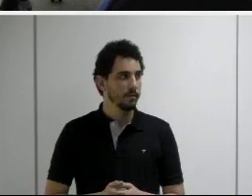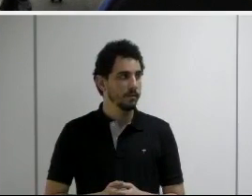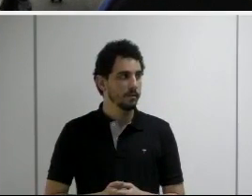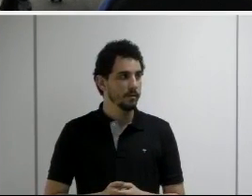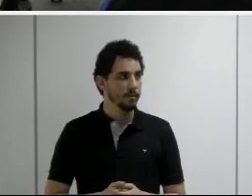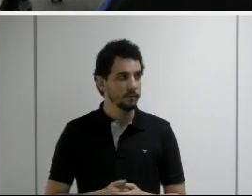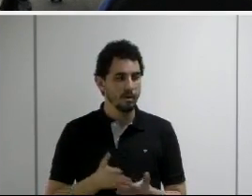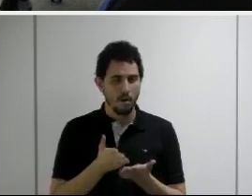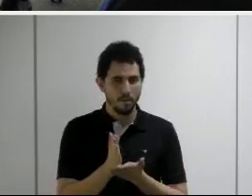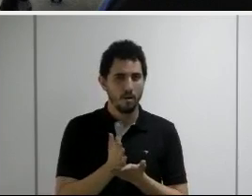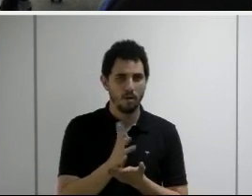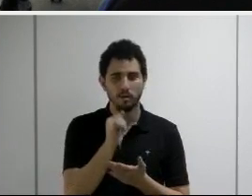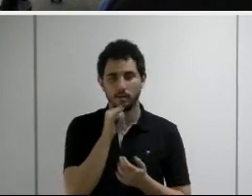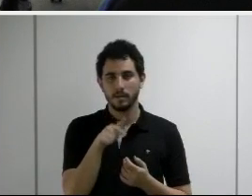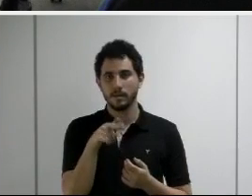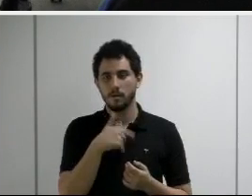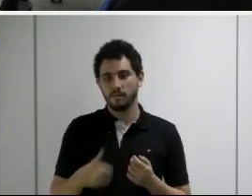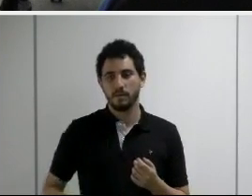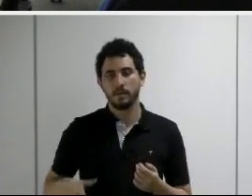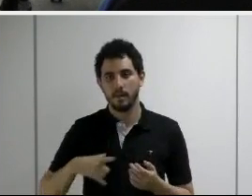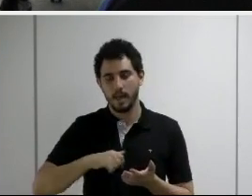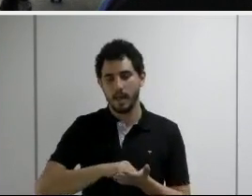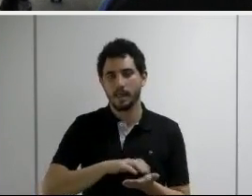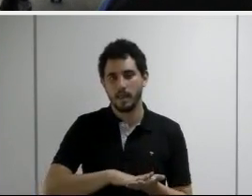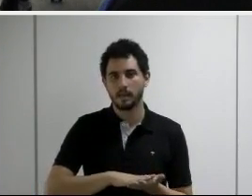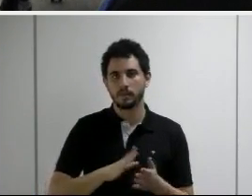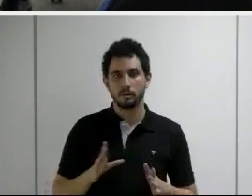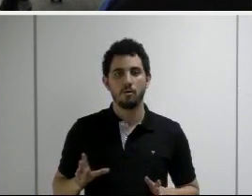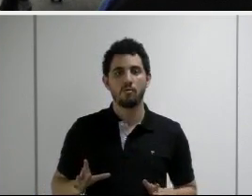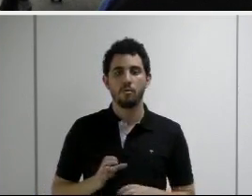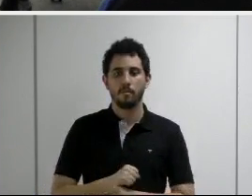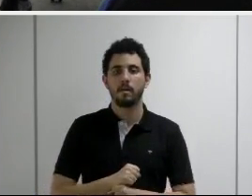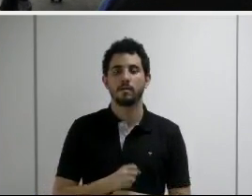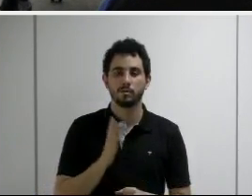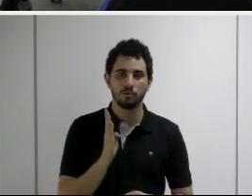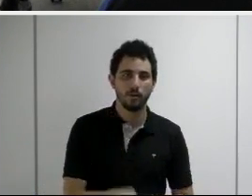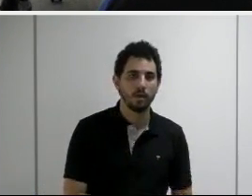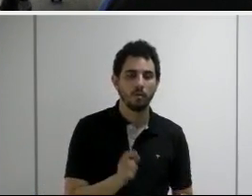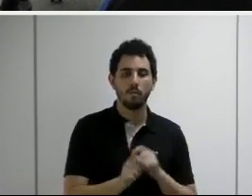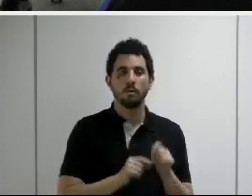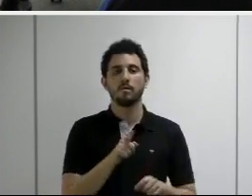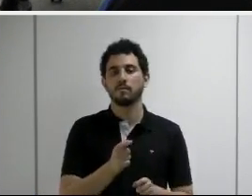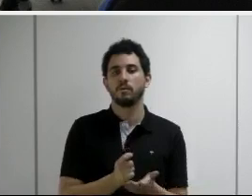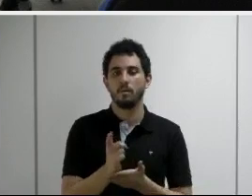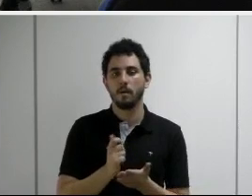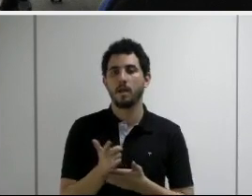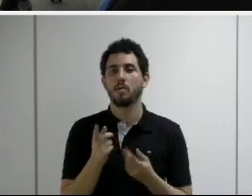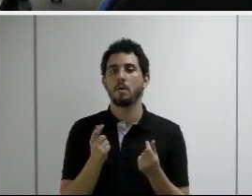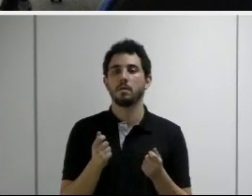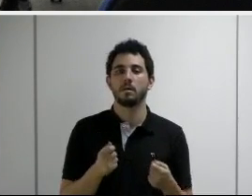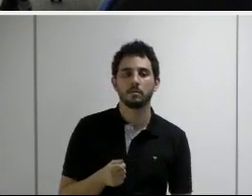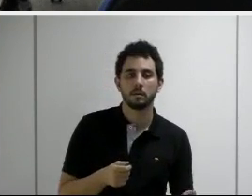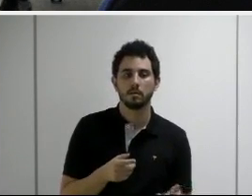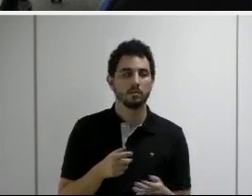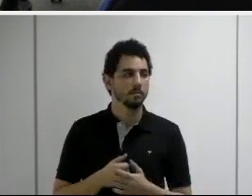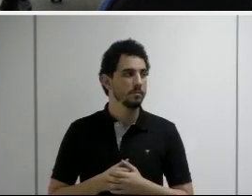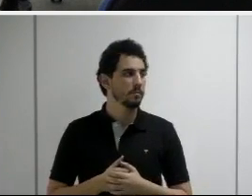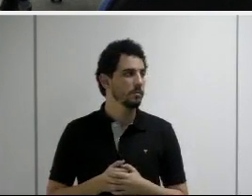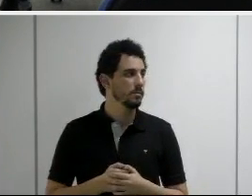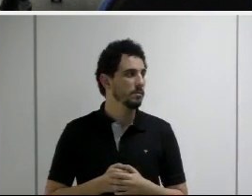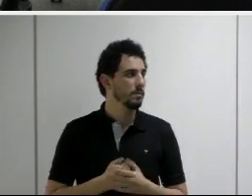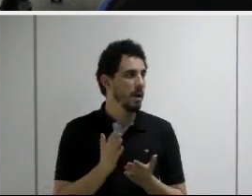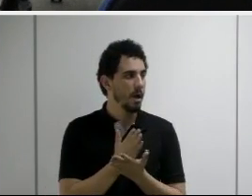Incomoda vocês que o governo tem um cadastro razoavelmente completo e direto de o que vocês compraram, quanto gastaram, por onde passaram? Para